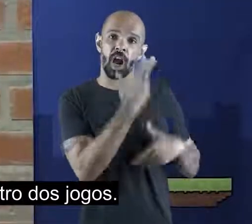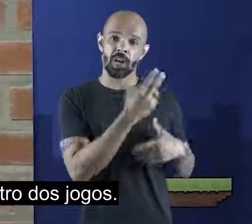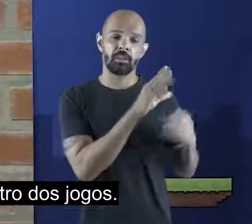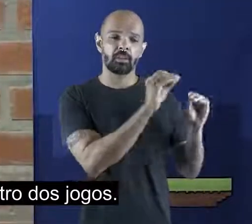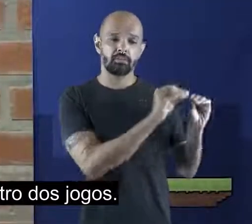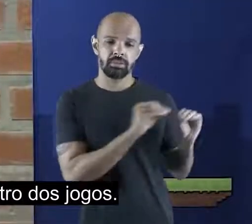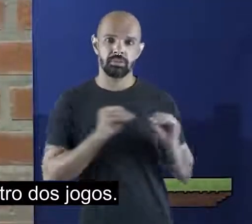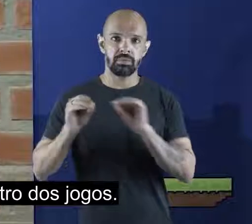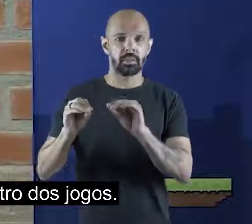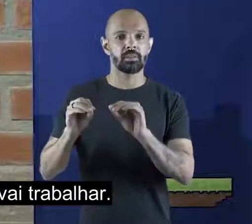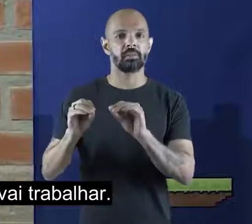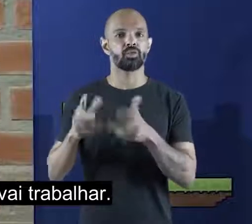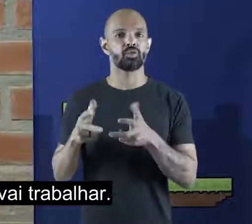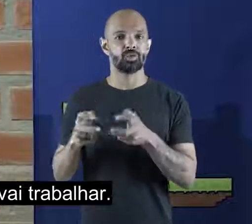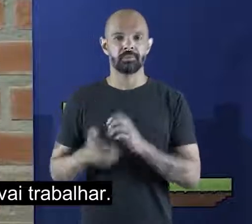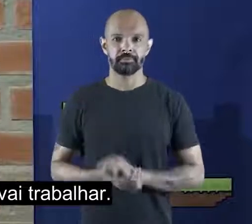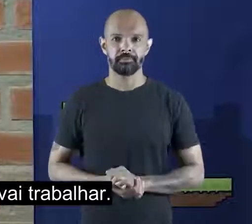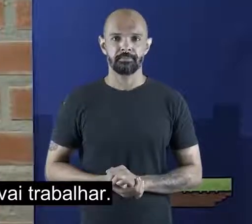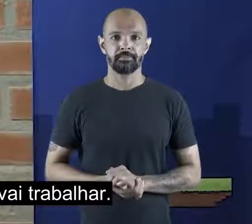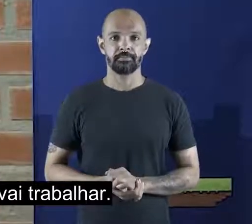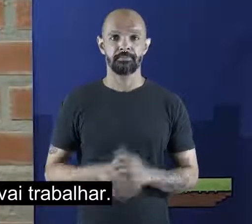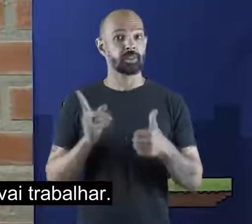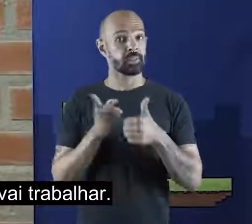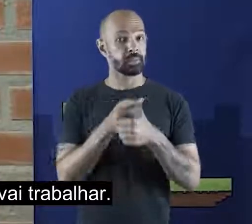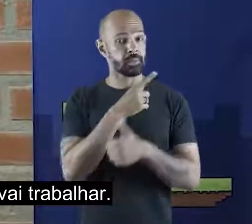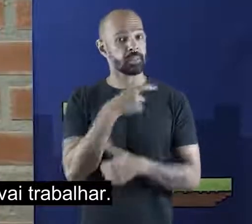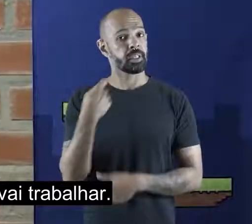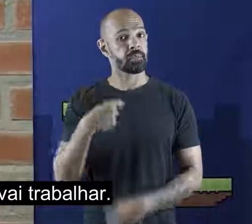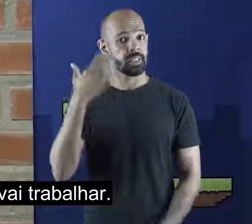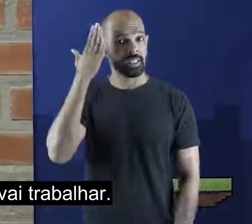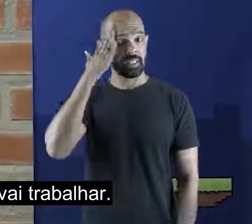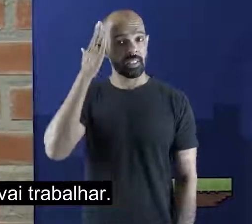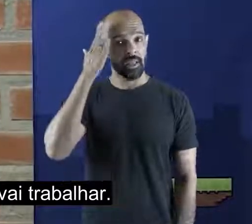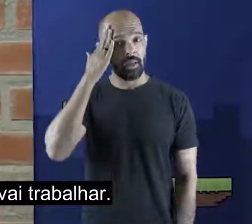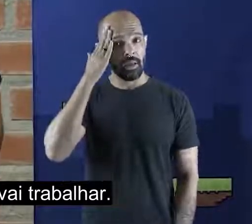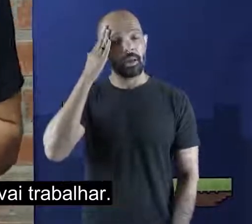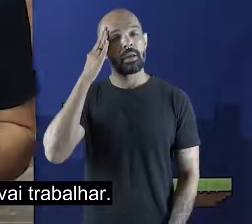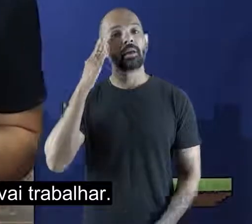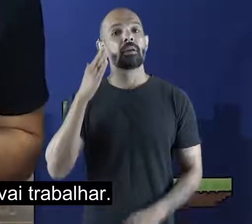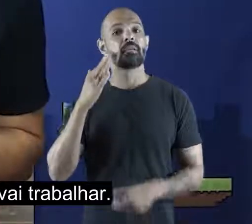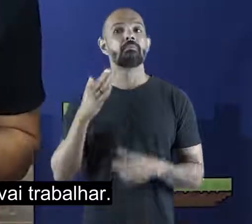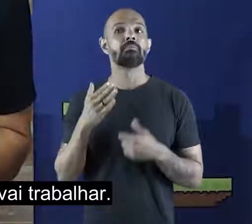tá? E coloca dentro dos jogos, né? Primeiramente, a gente tem que saber, né?